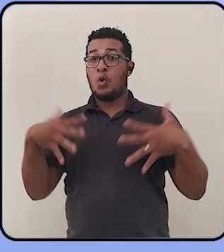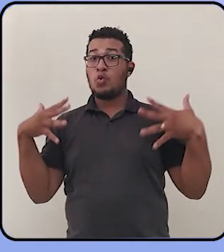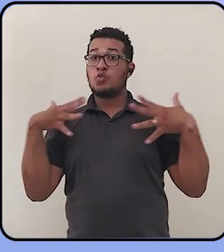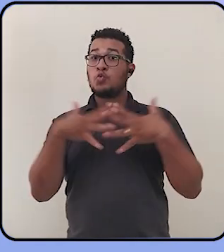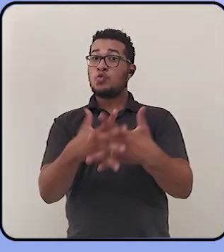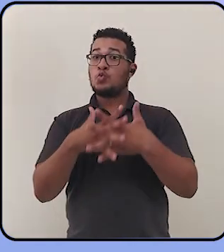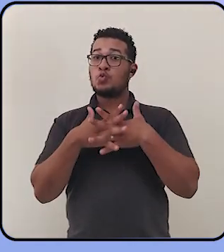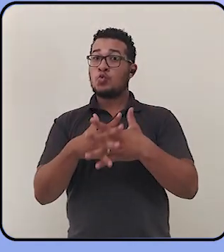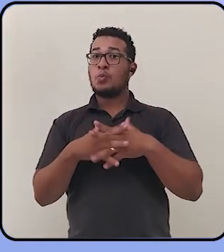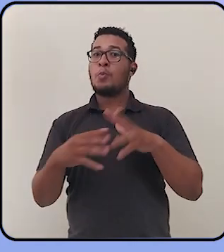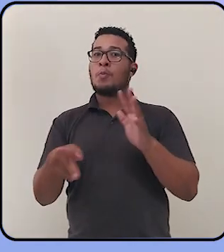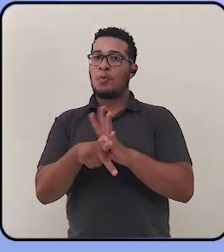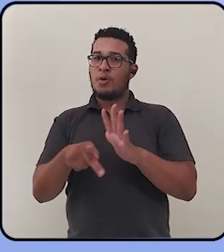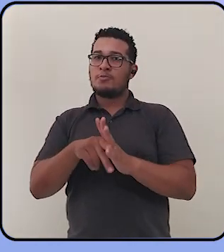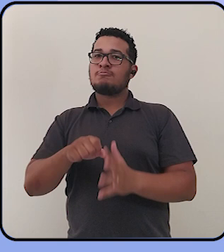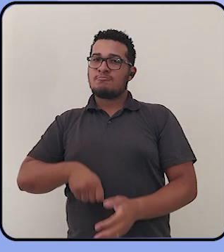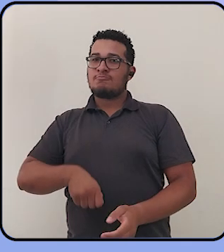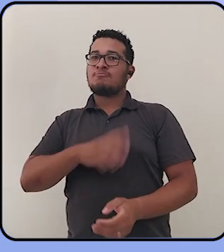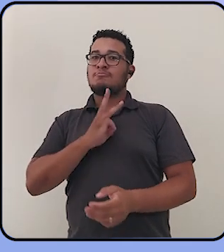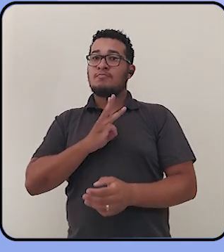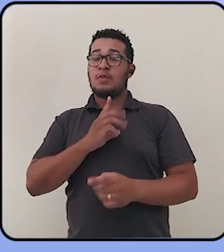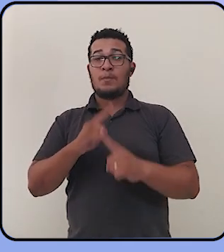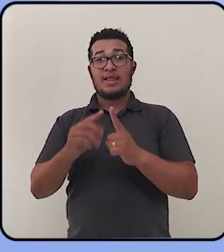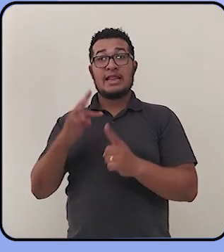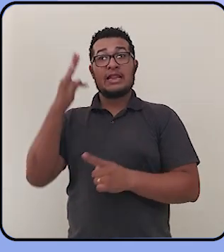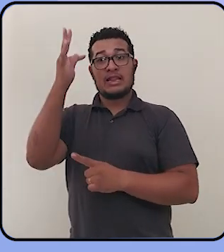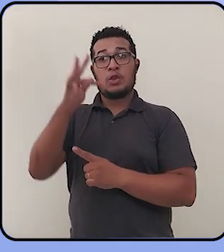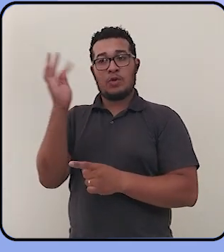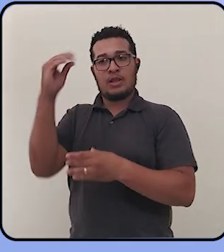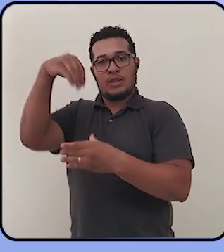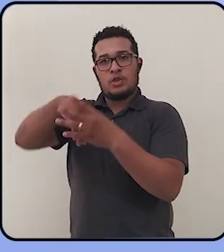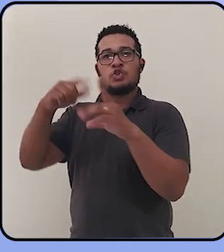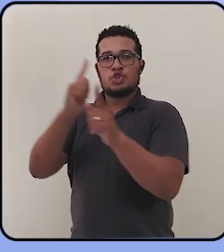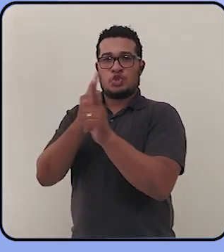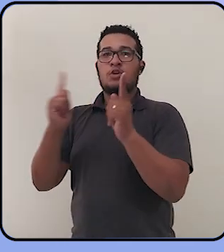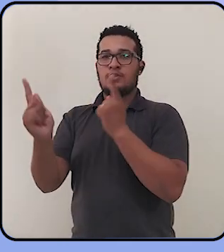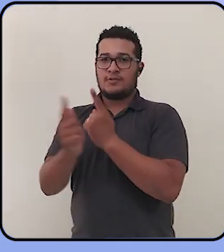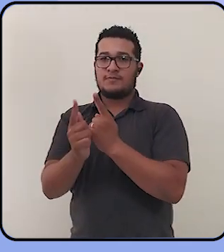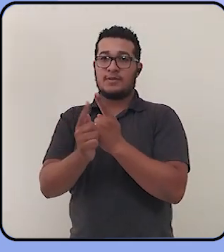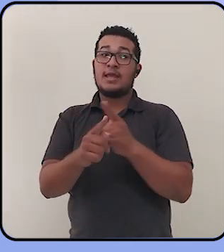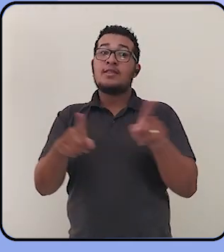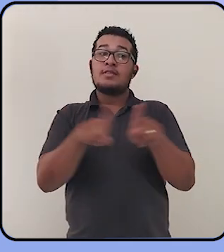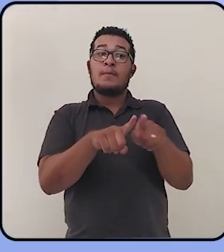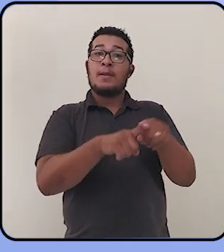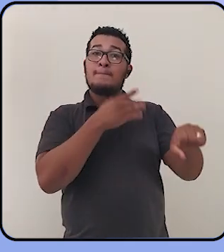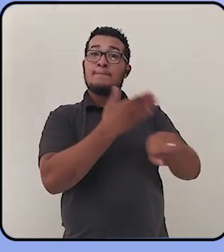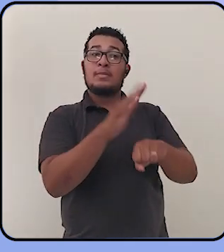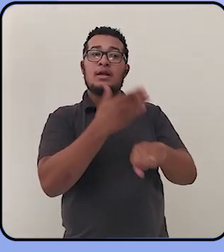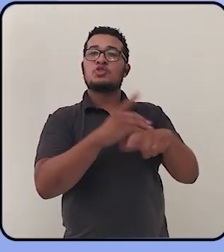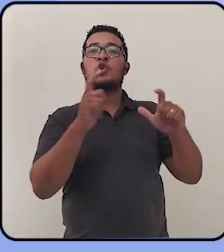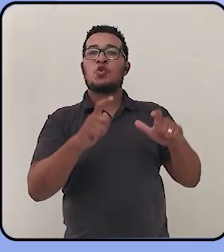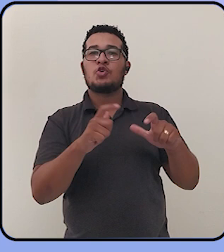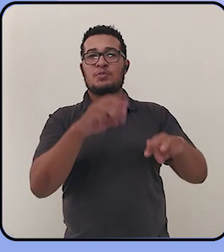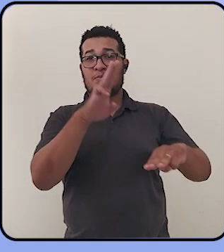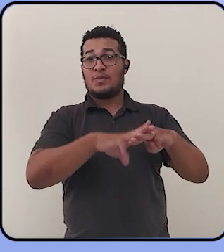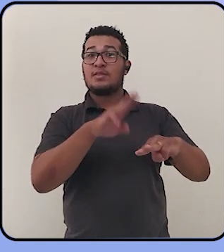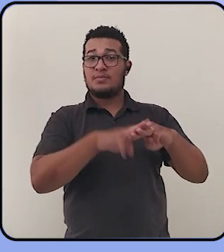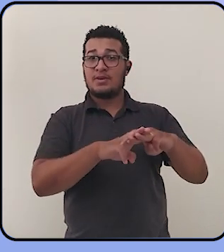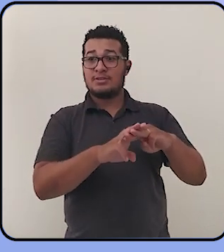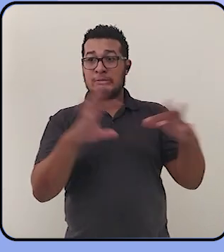do ensino médio, porque ele tem a sua teoria na geografia e sua prática na matemática.